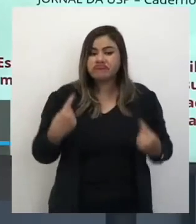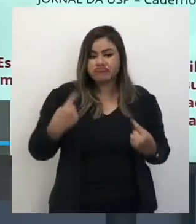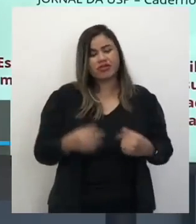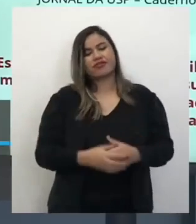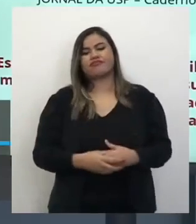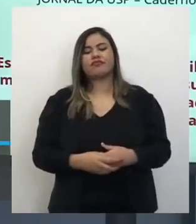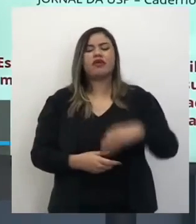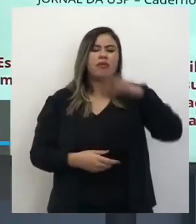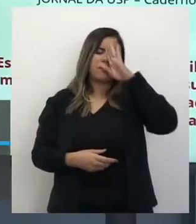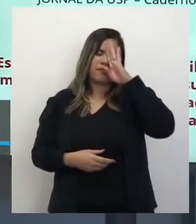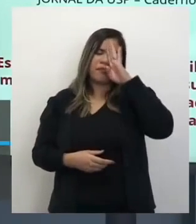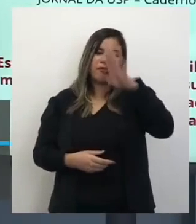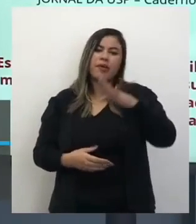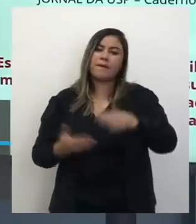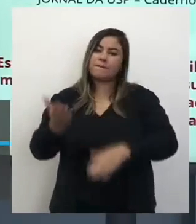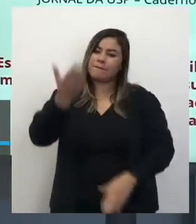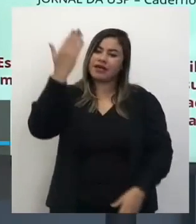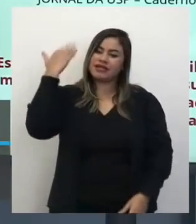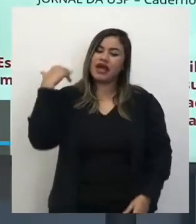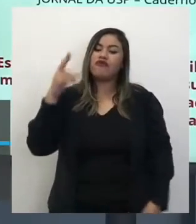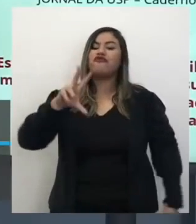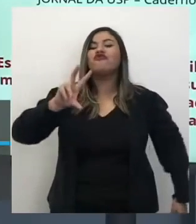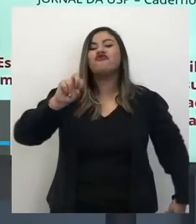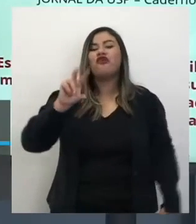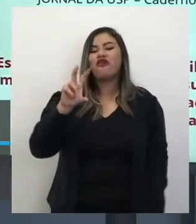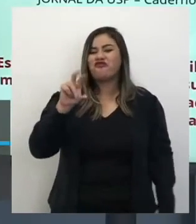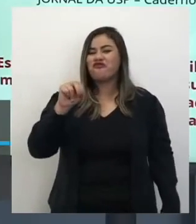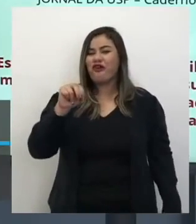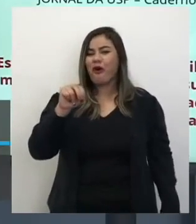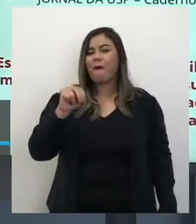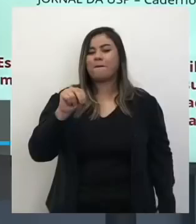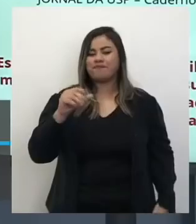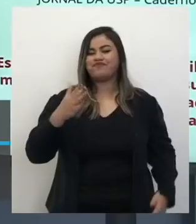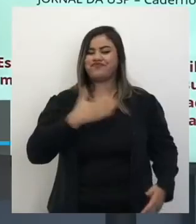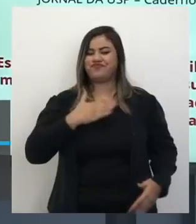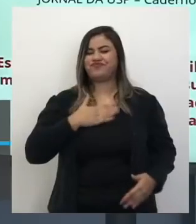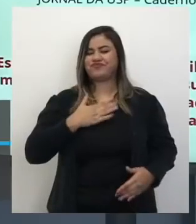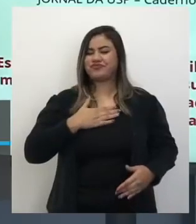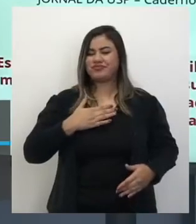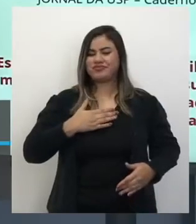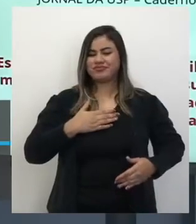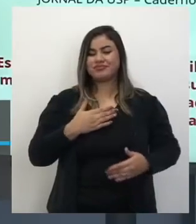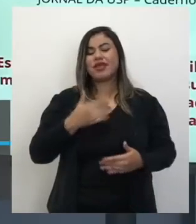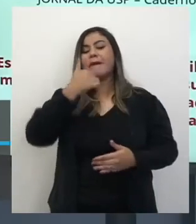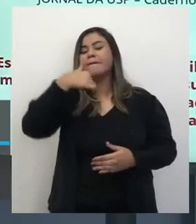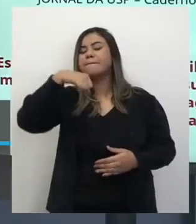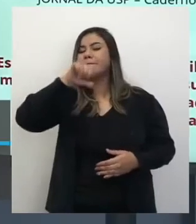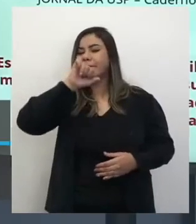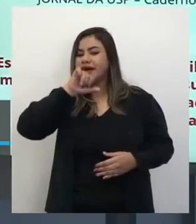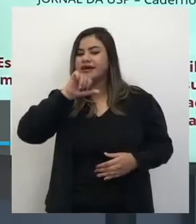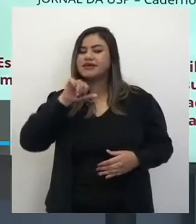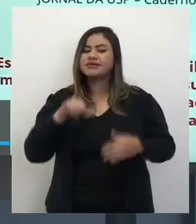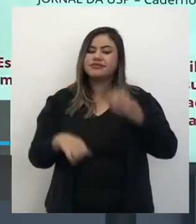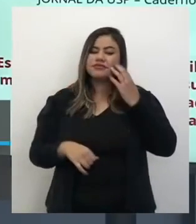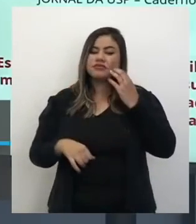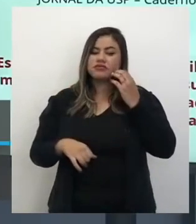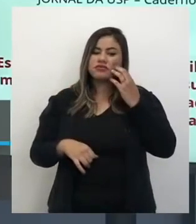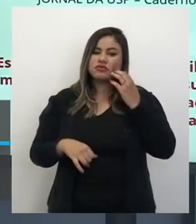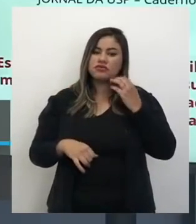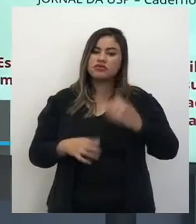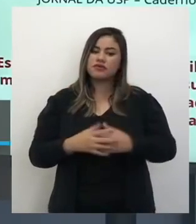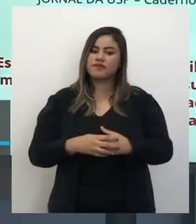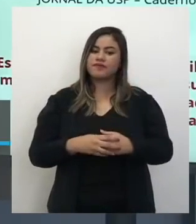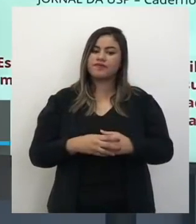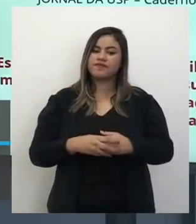as avós, acho que as avós mais antigas, né? As avós que foram as minhas avós, as mães da época